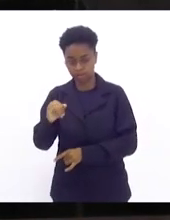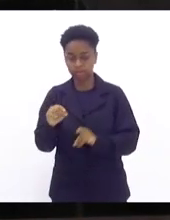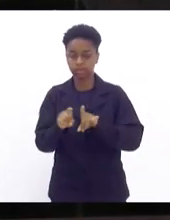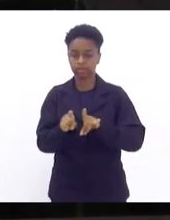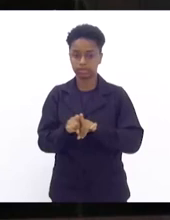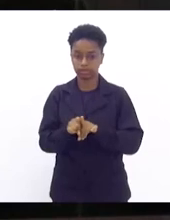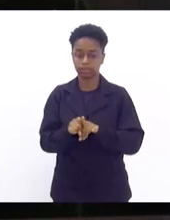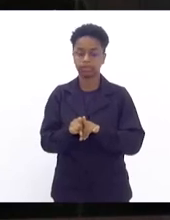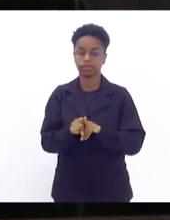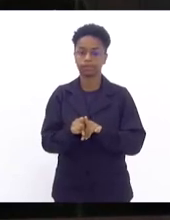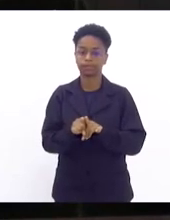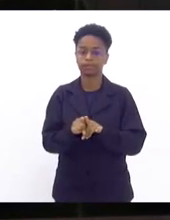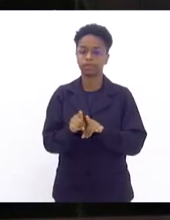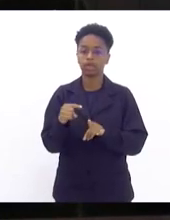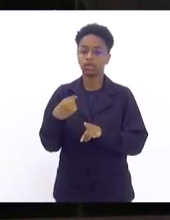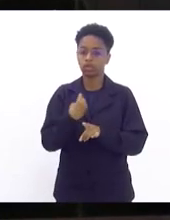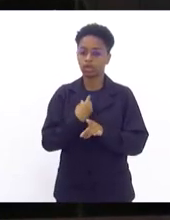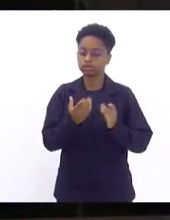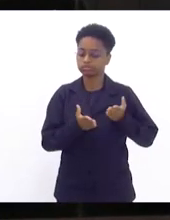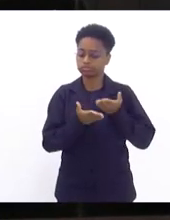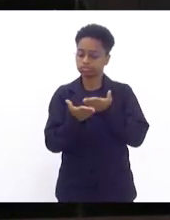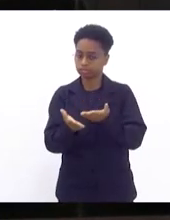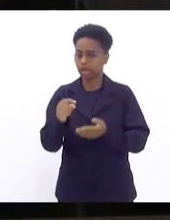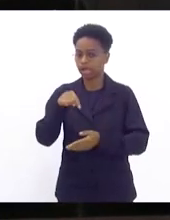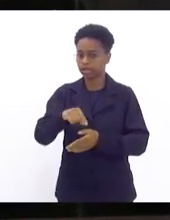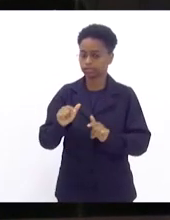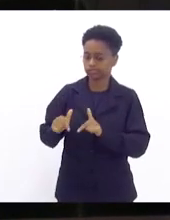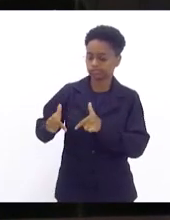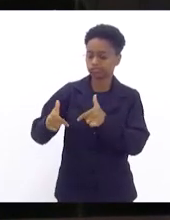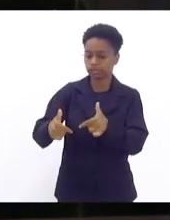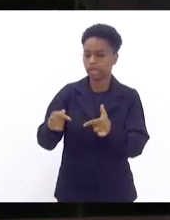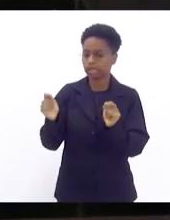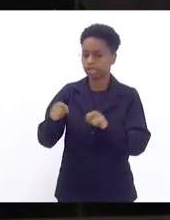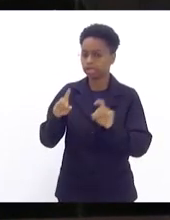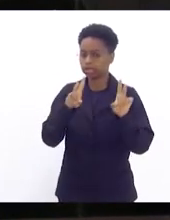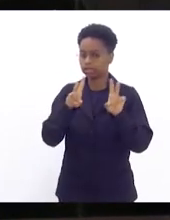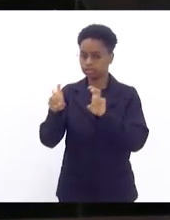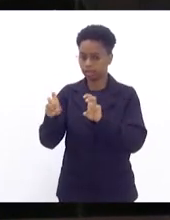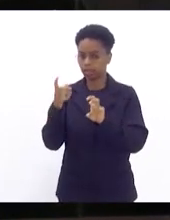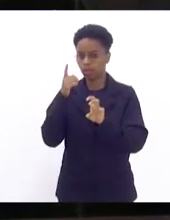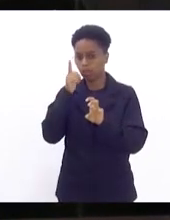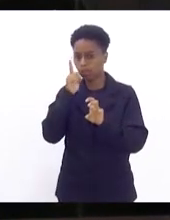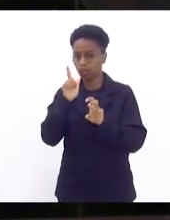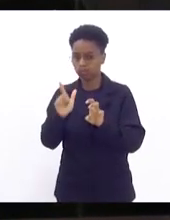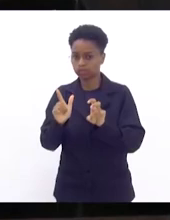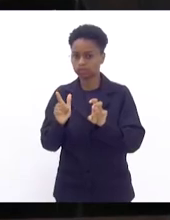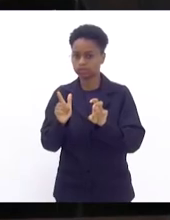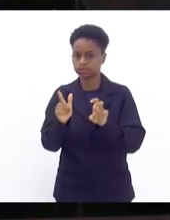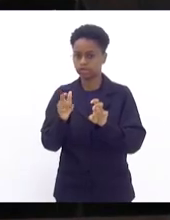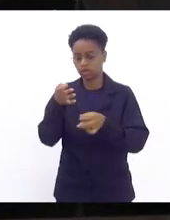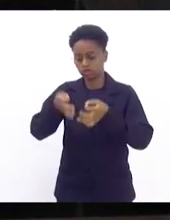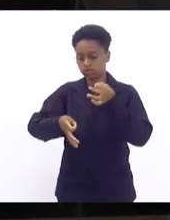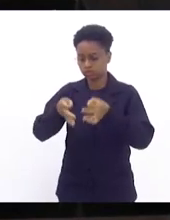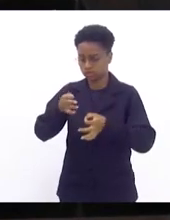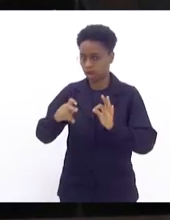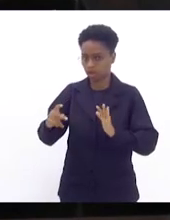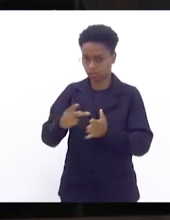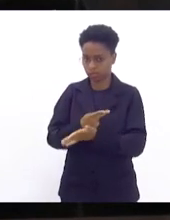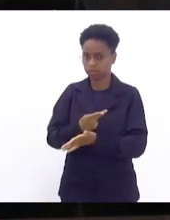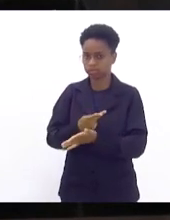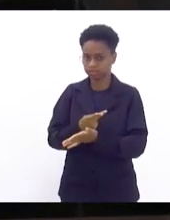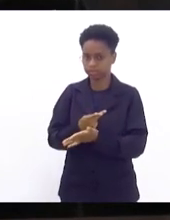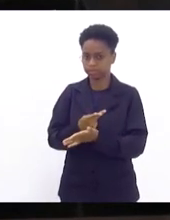estar dando um caminhamento junto a essa casa para que esse tema tenha a justiça, possa